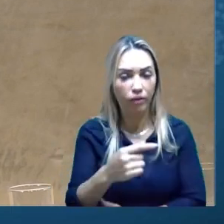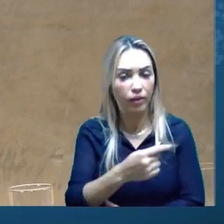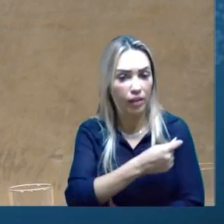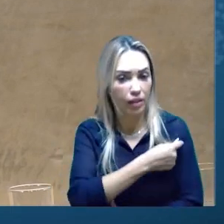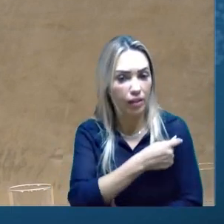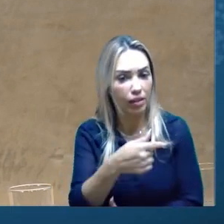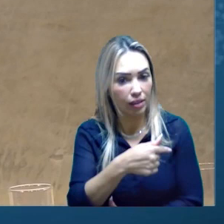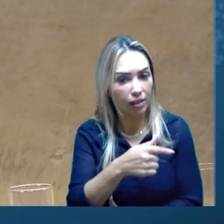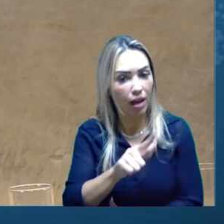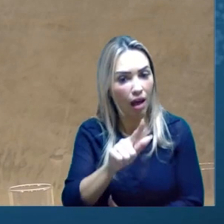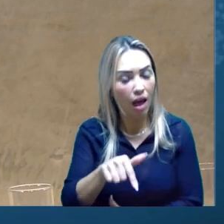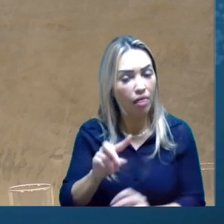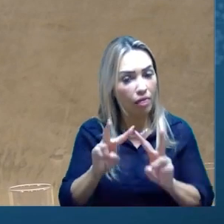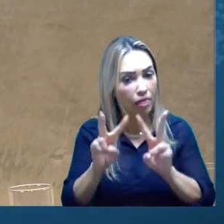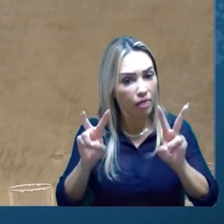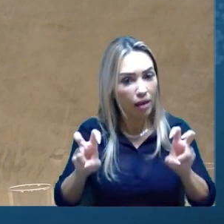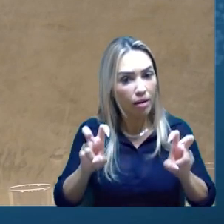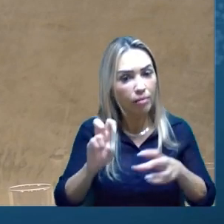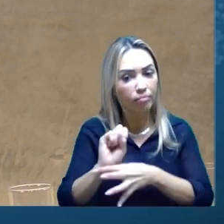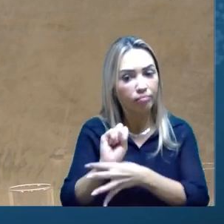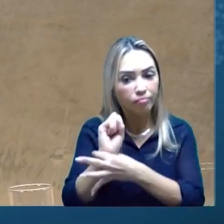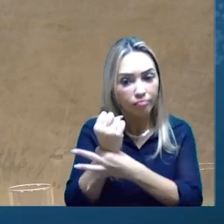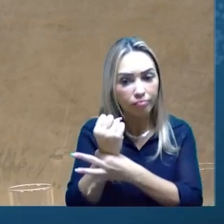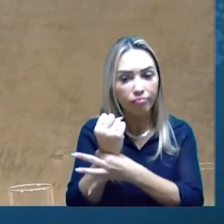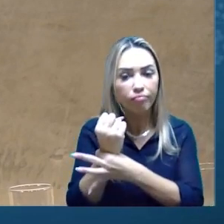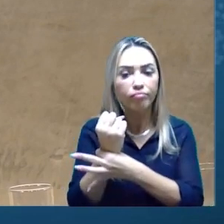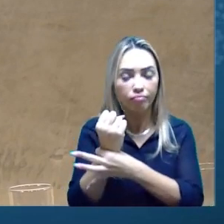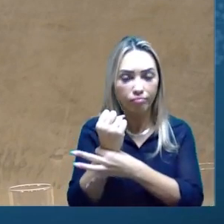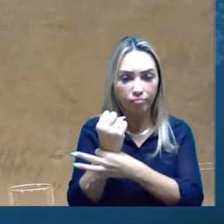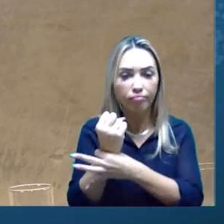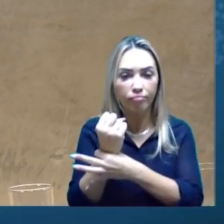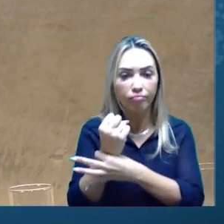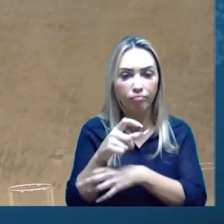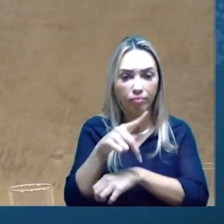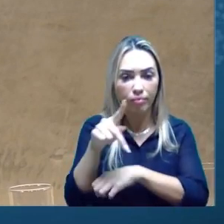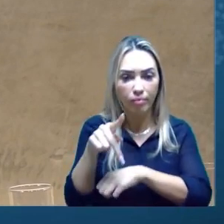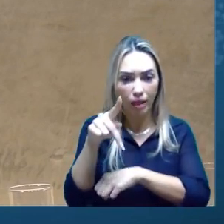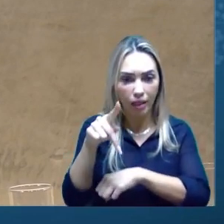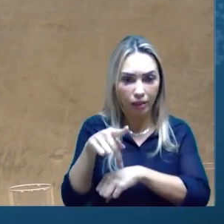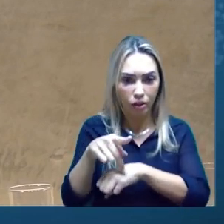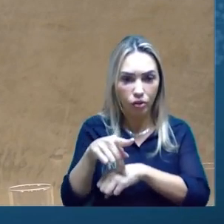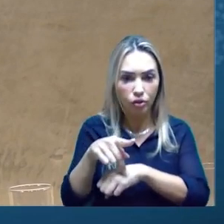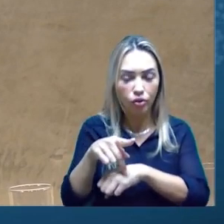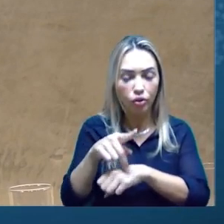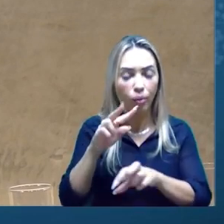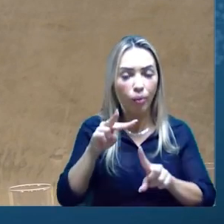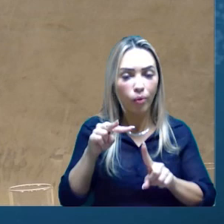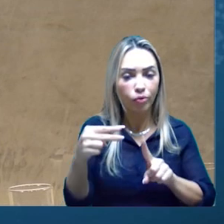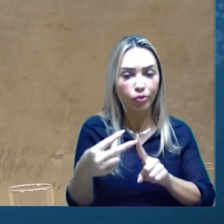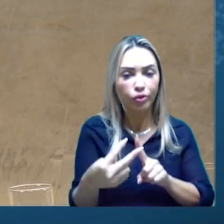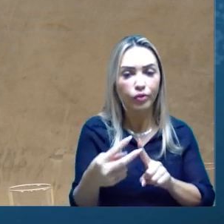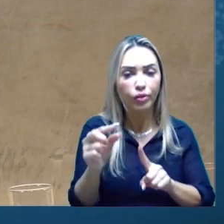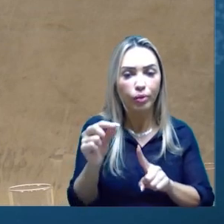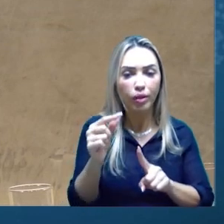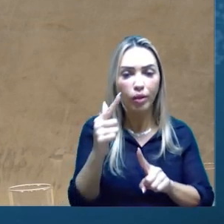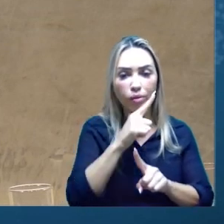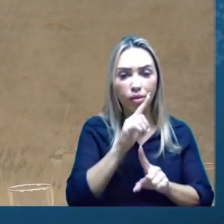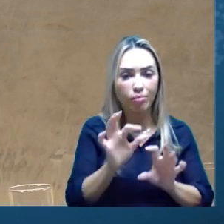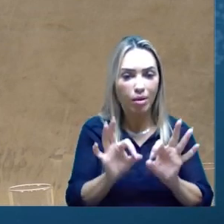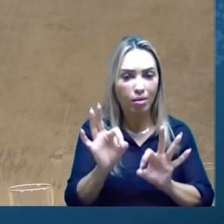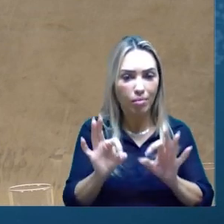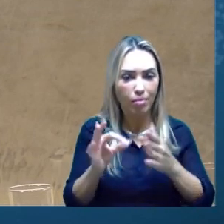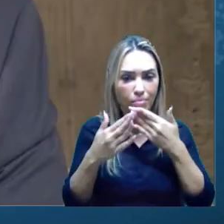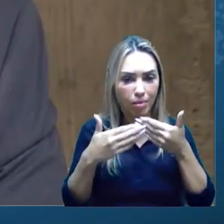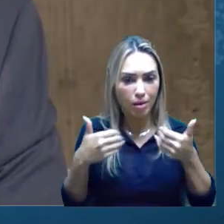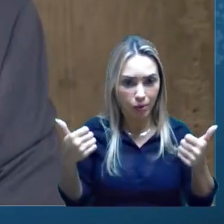uma questão de segurança de um país, do ponto de vista de se preparar melhor